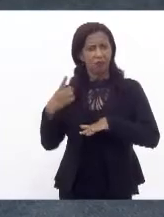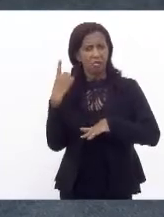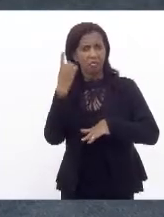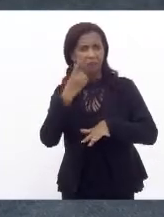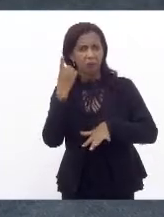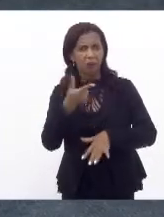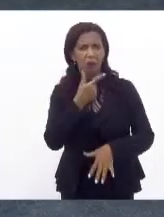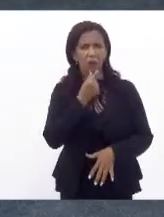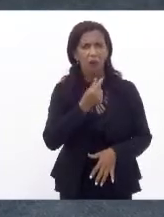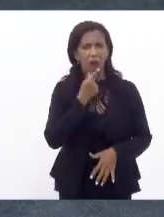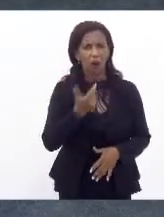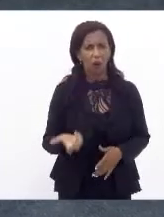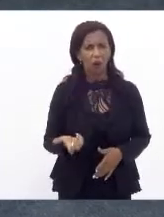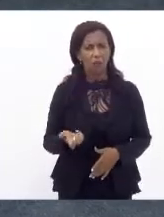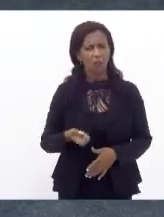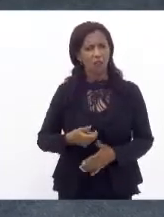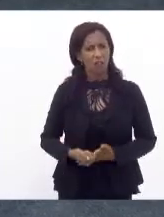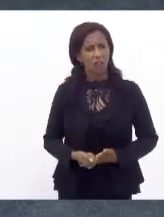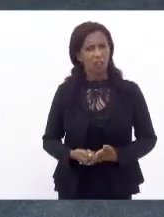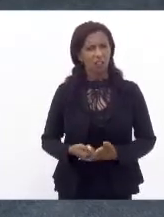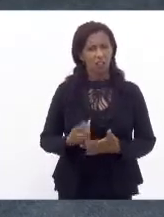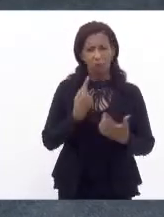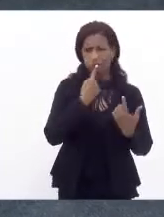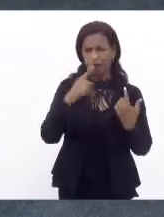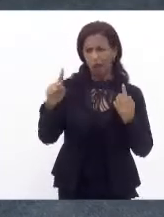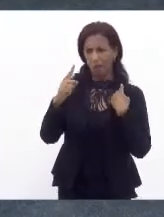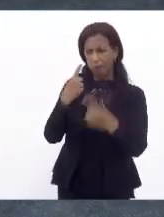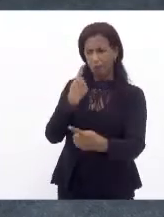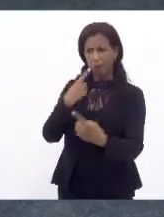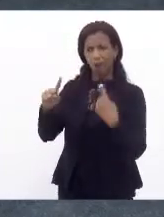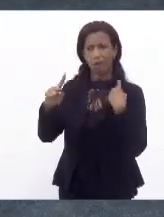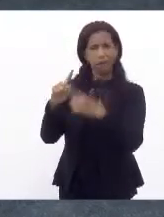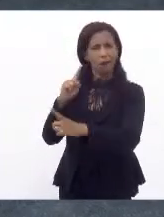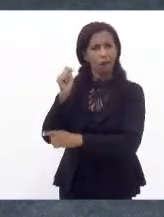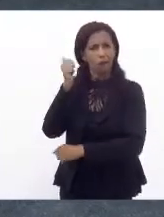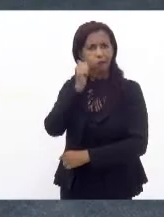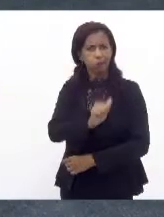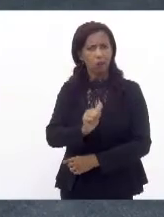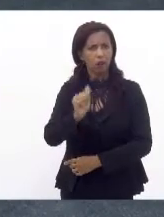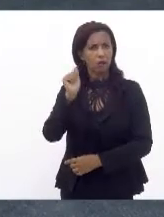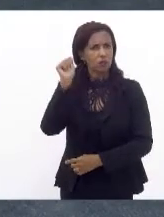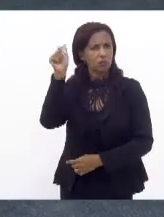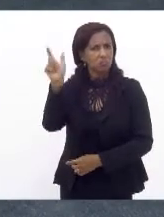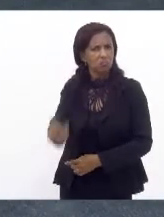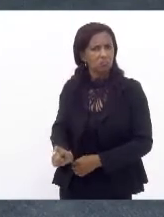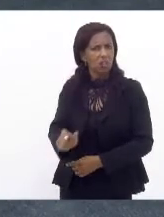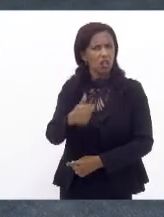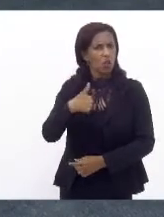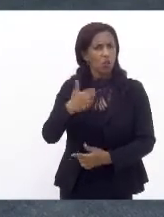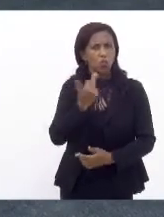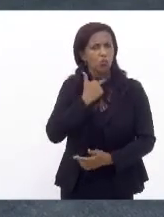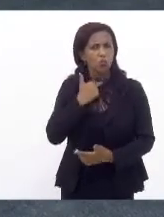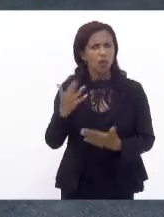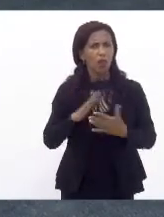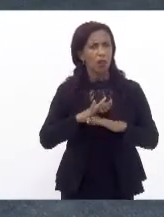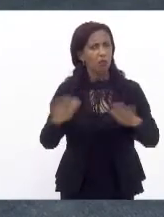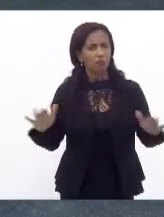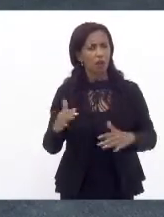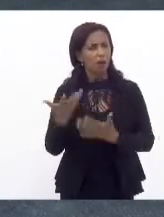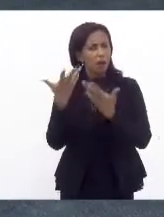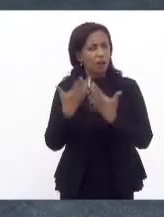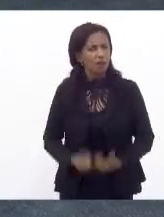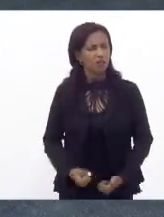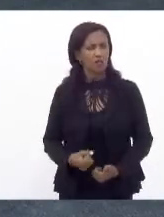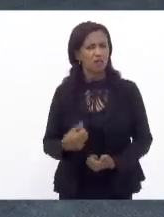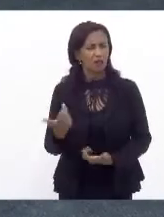vários homens que atacam nós mulheres o tempo todo, deputado Bruno. Nós não dá mais para a gente